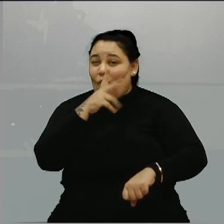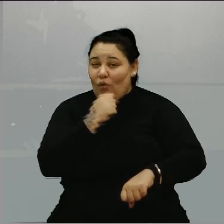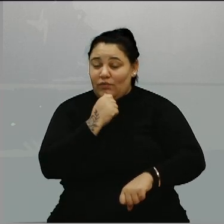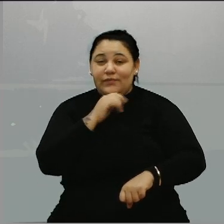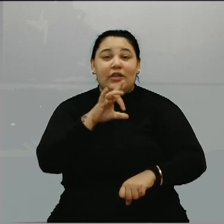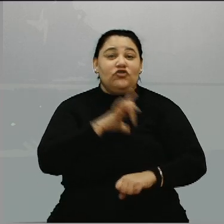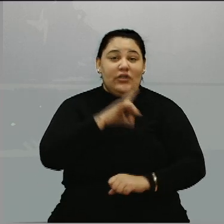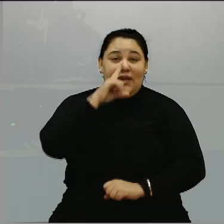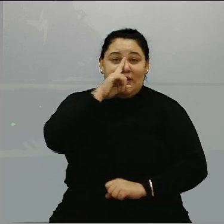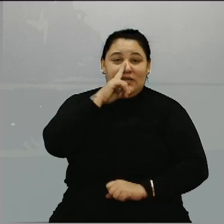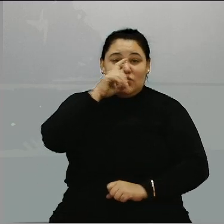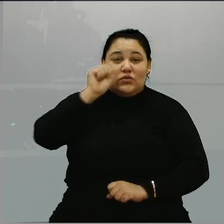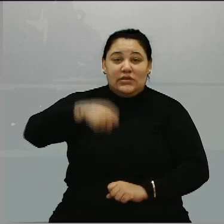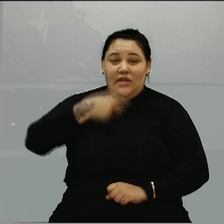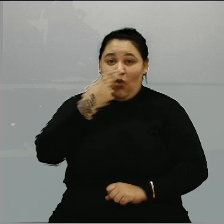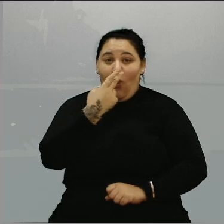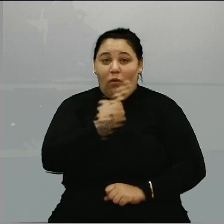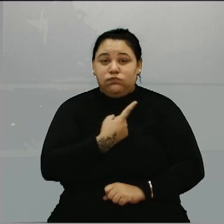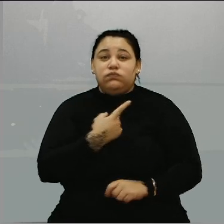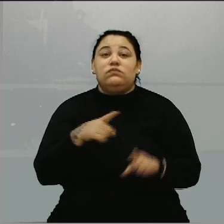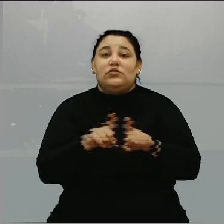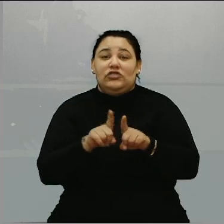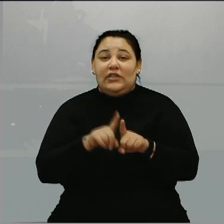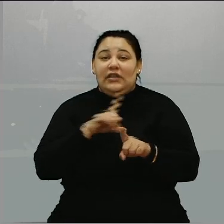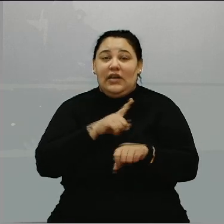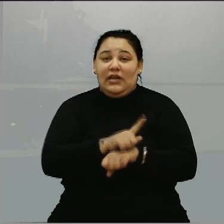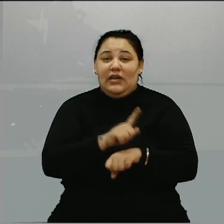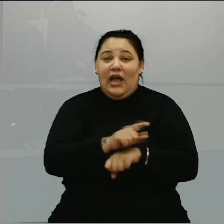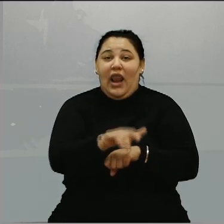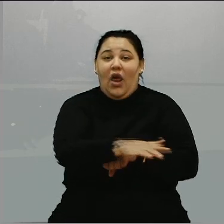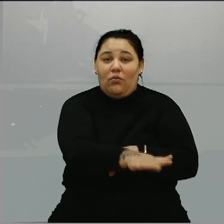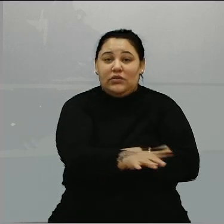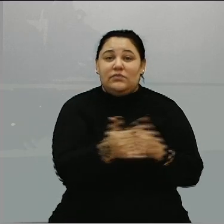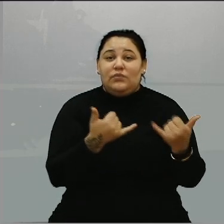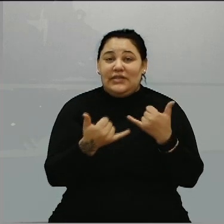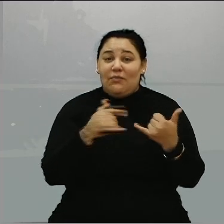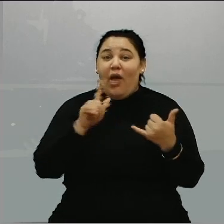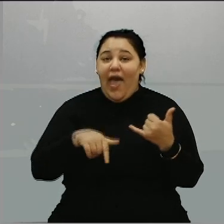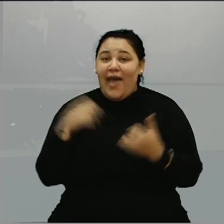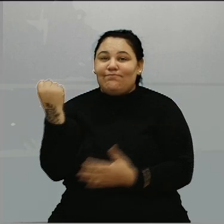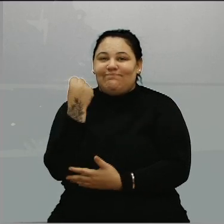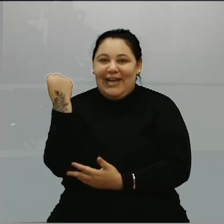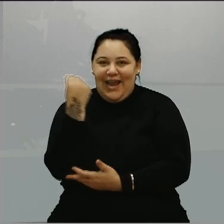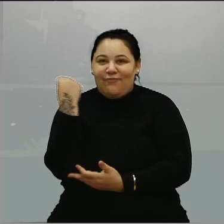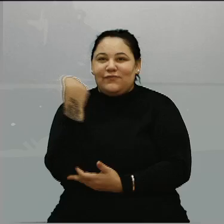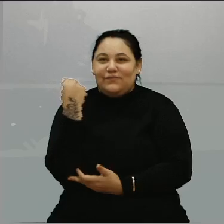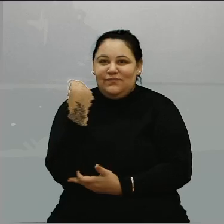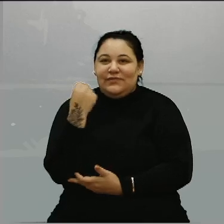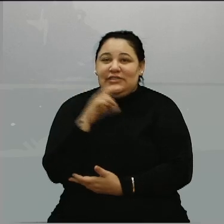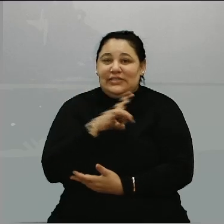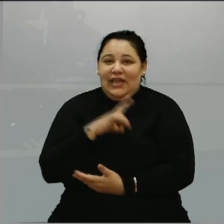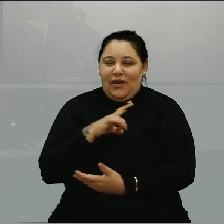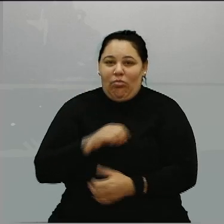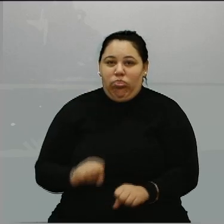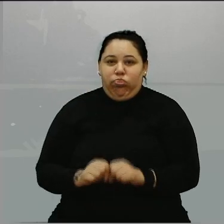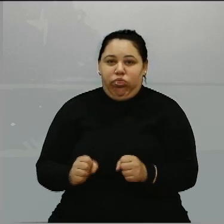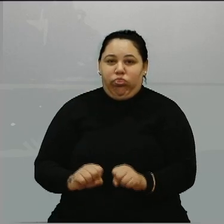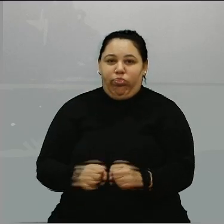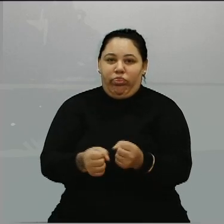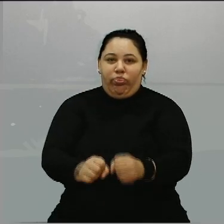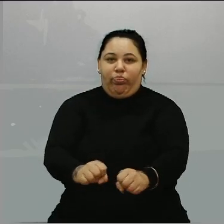desabamentos. Temos a situação ali de Galópolis, que é uma situação crítica, né? Fendas que vão